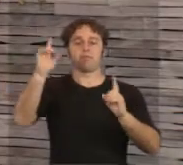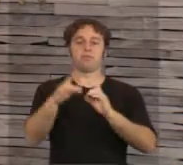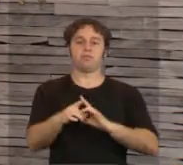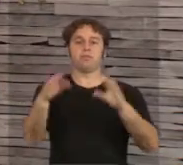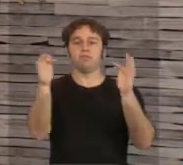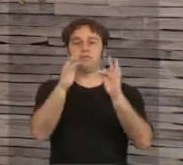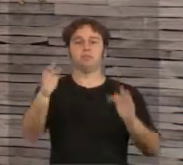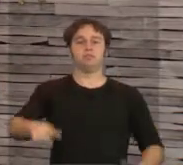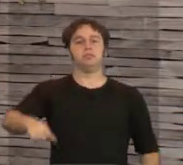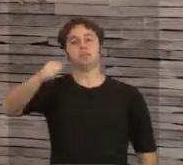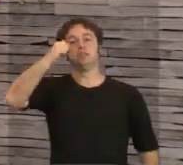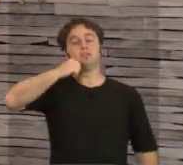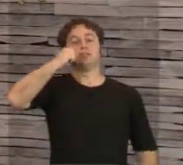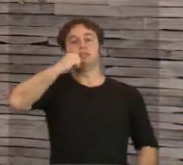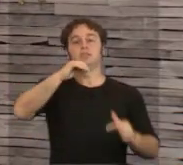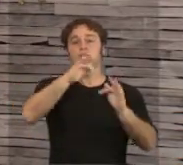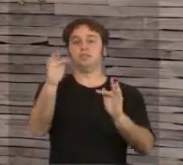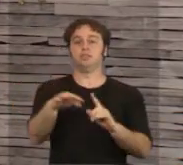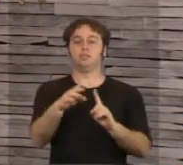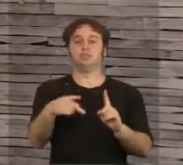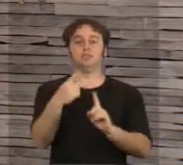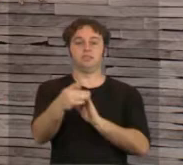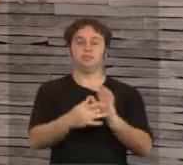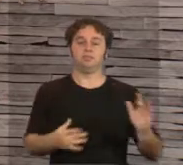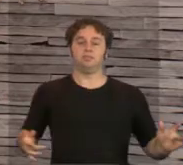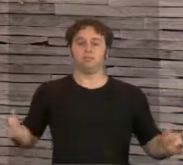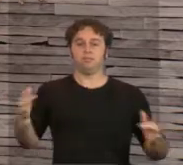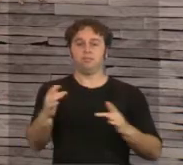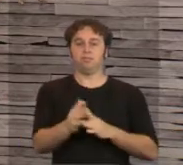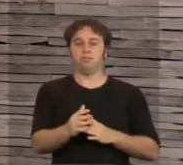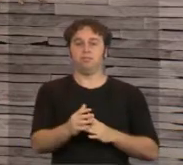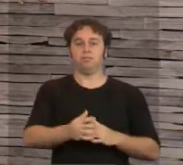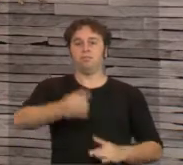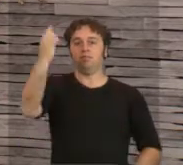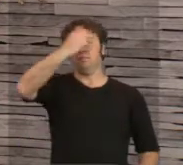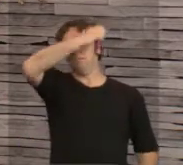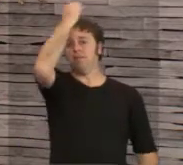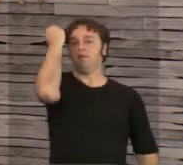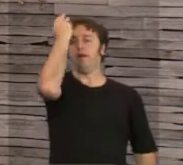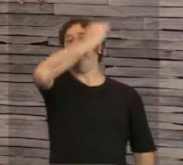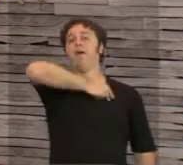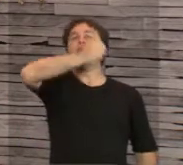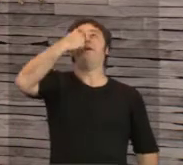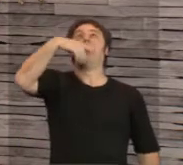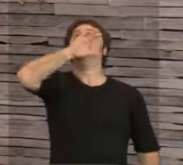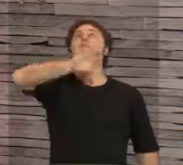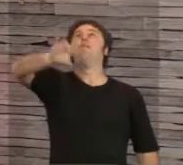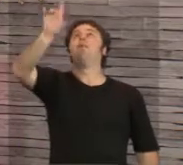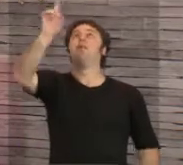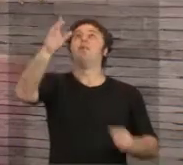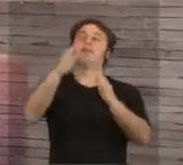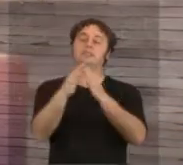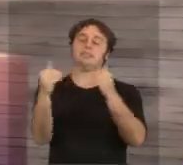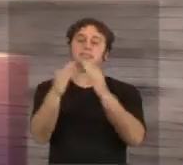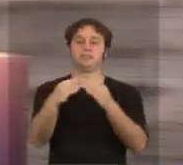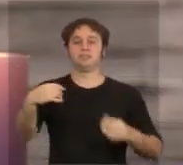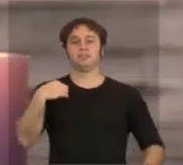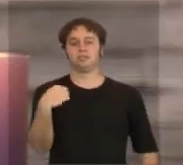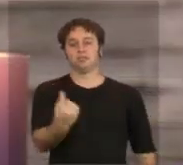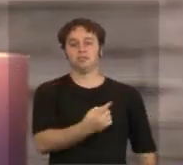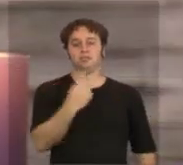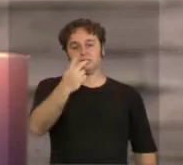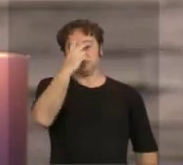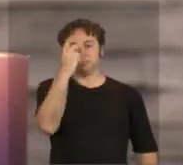graça, o Senhor é convosco. Bendita sois vós entre as mulheres, e bendito é o fruto do vosso ventre, Jesus. Santa Maria, Mãe